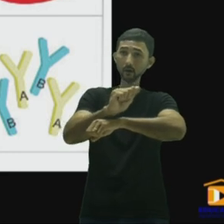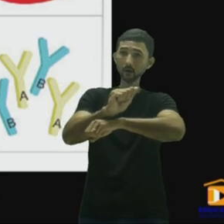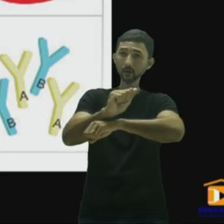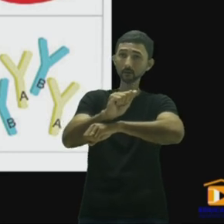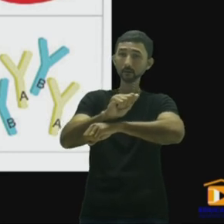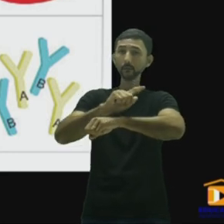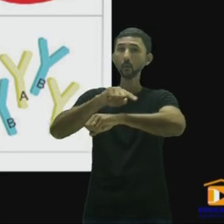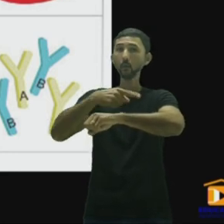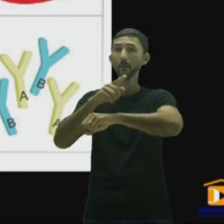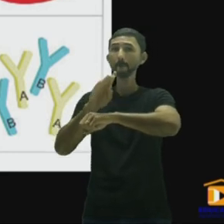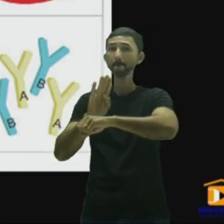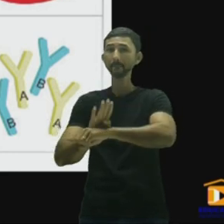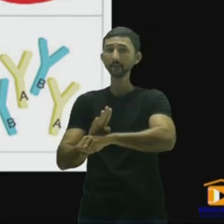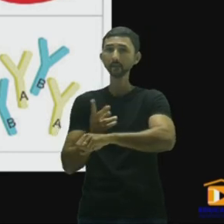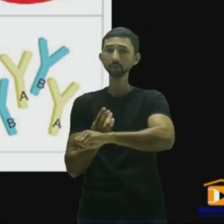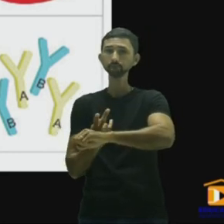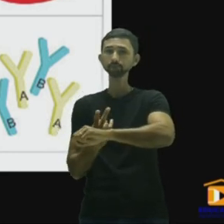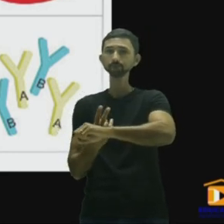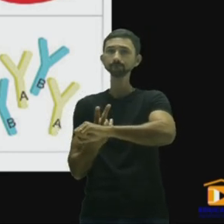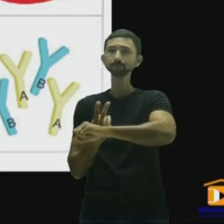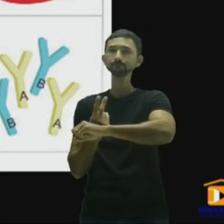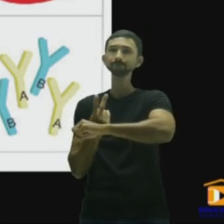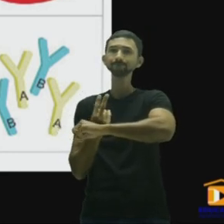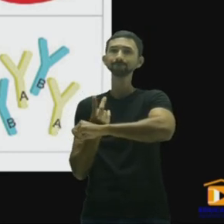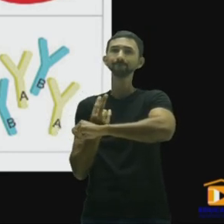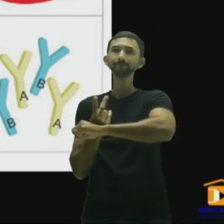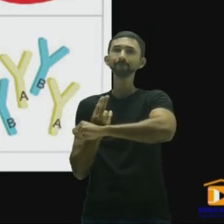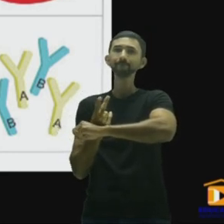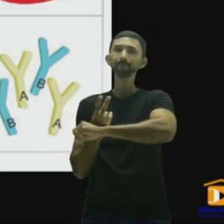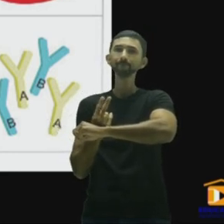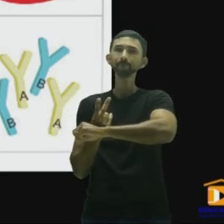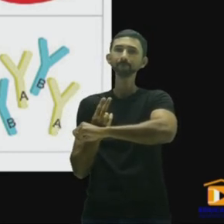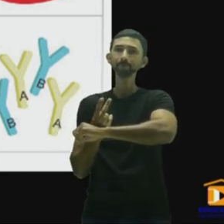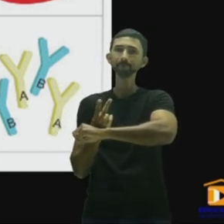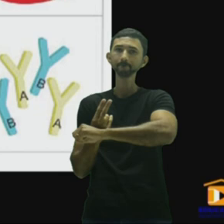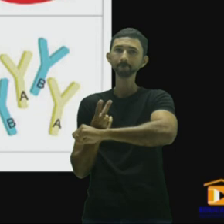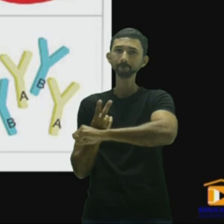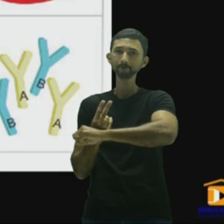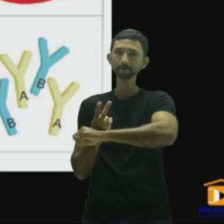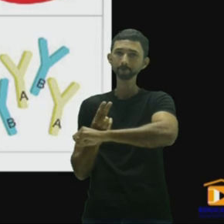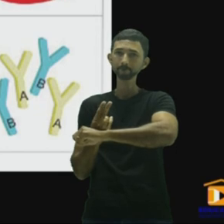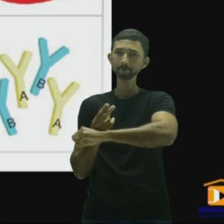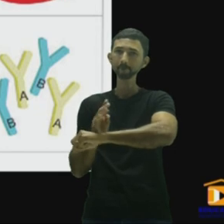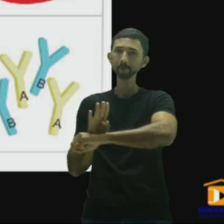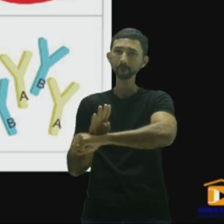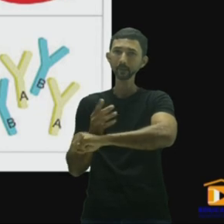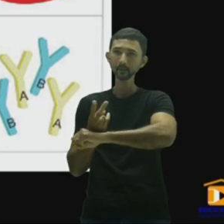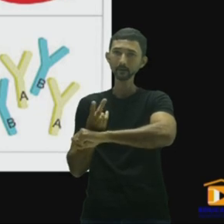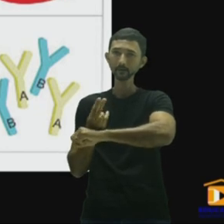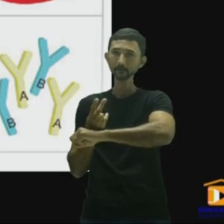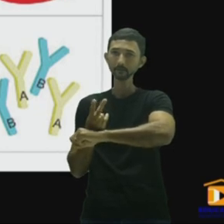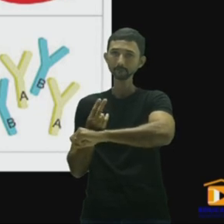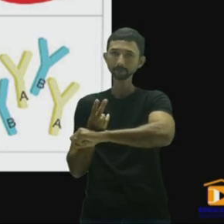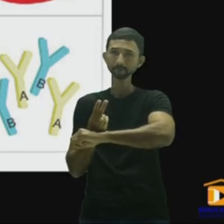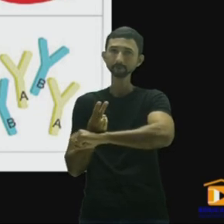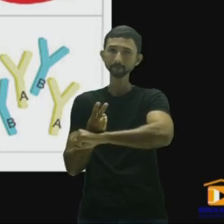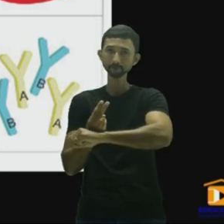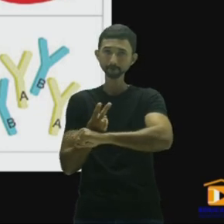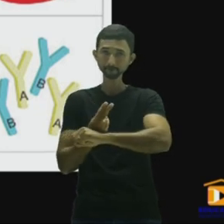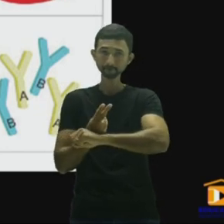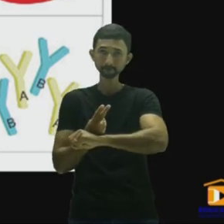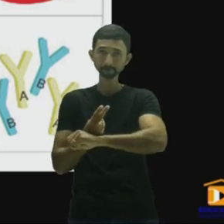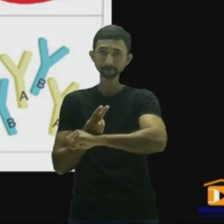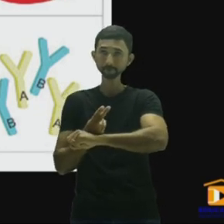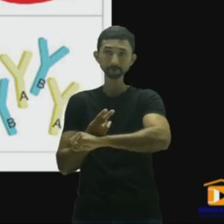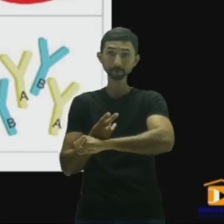anti-B. Tá? Presta bem atenção que eu falei anticorpos anti-B. Então não pode receber sangue B. Anti-B,